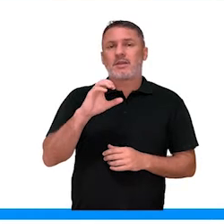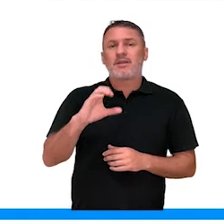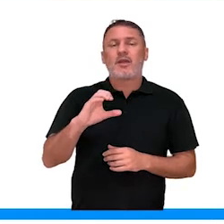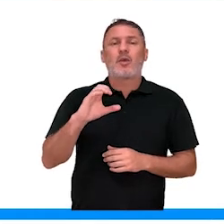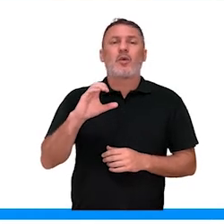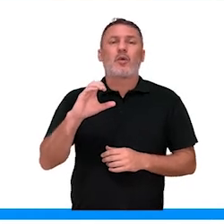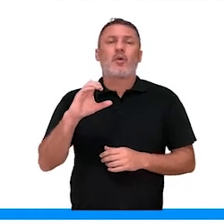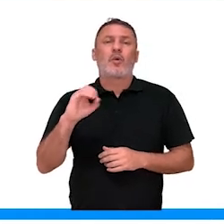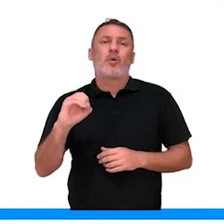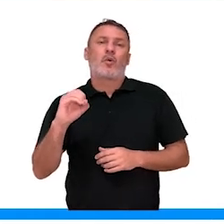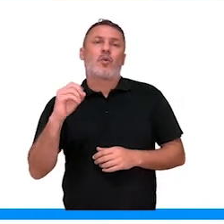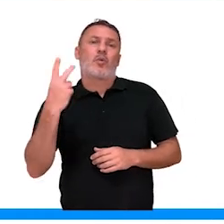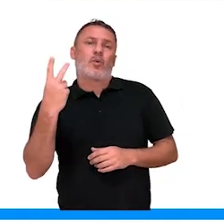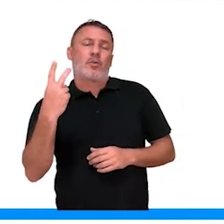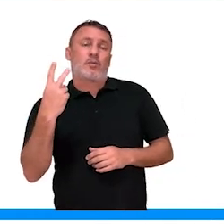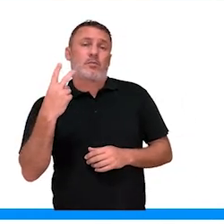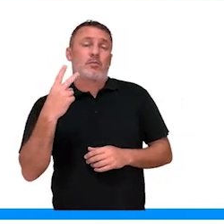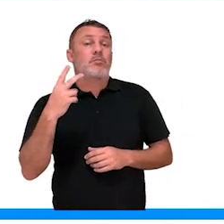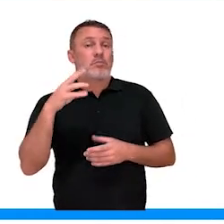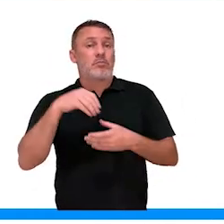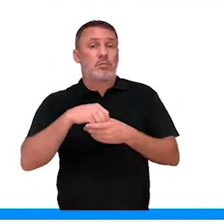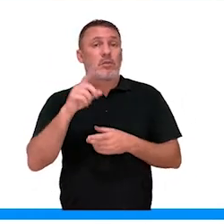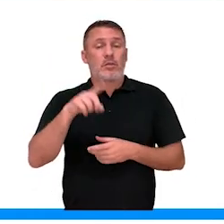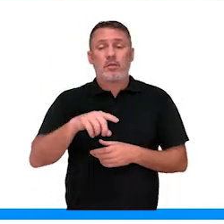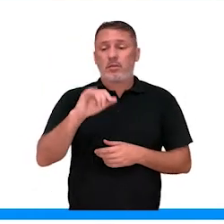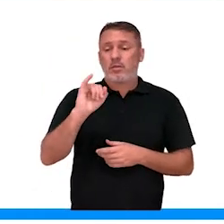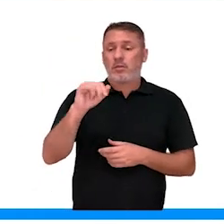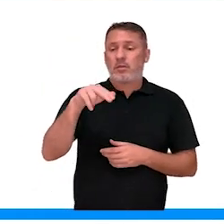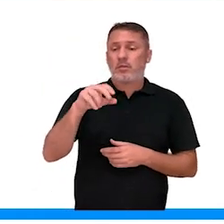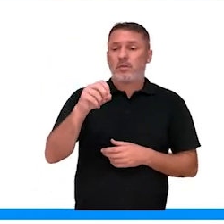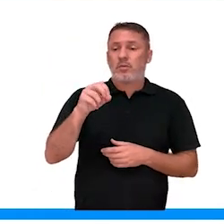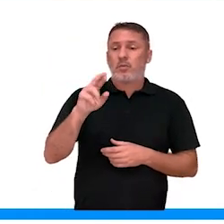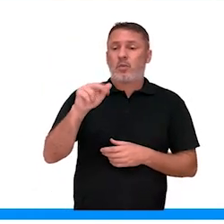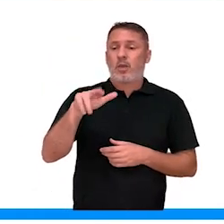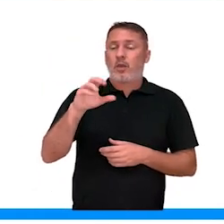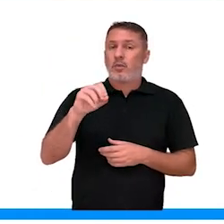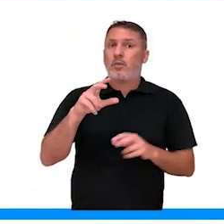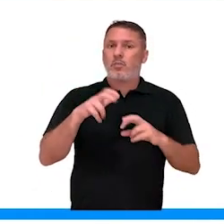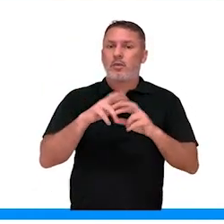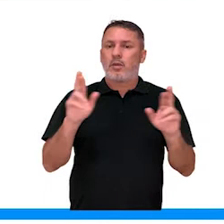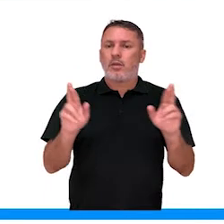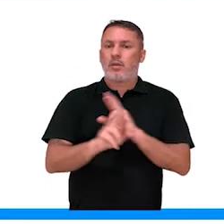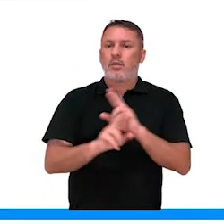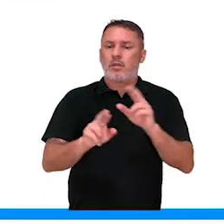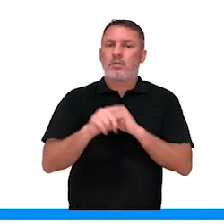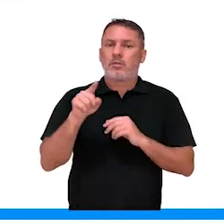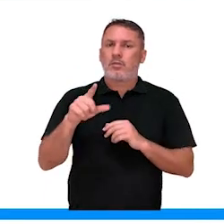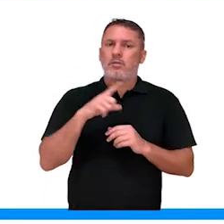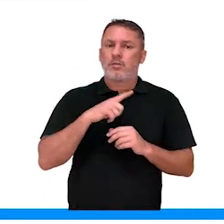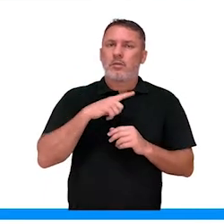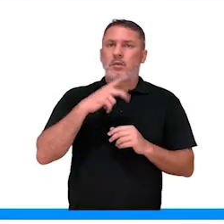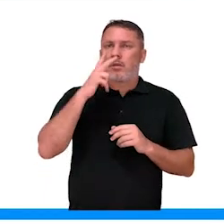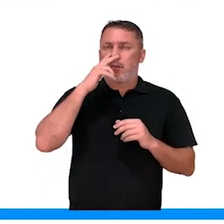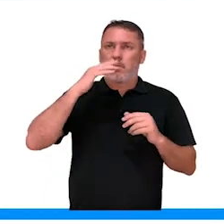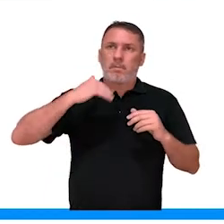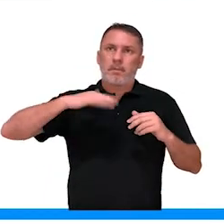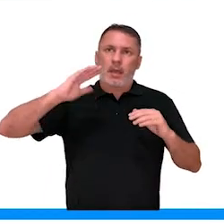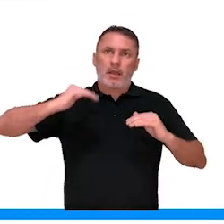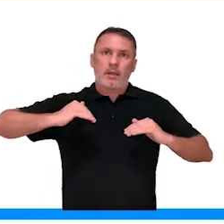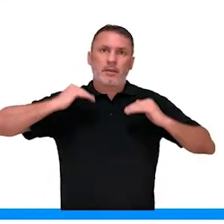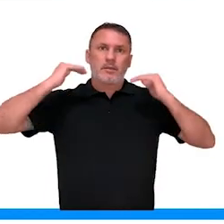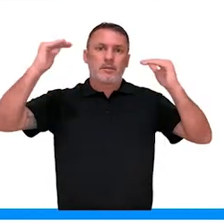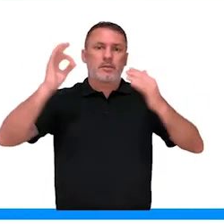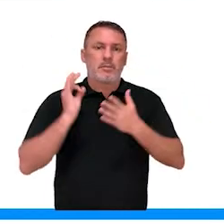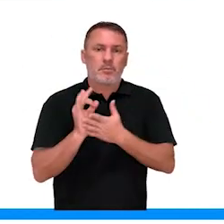é o CO2. Ele é um composto inorgânico. Então, a gente tem que relacionar isso com o predomínio